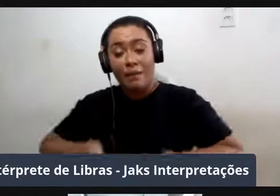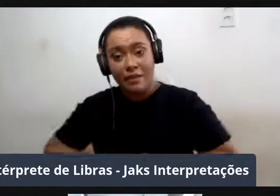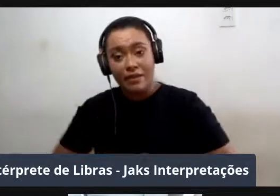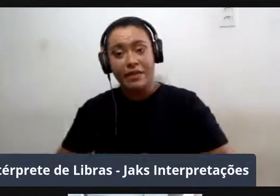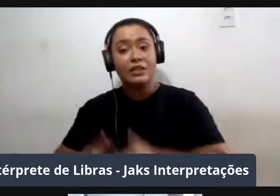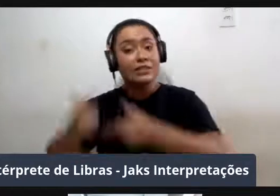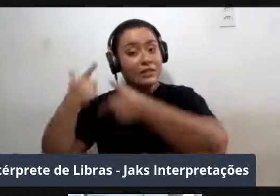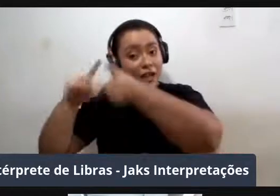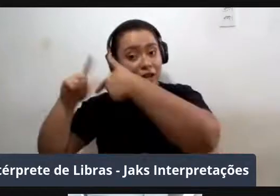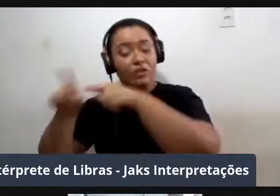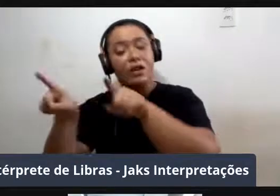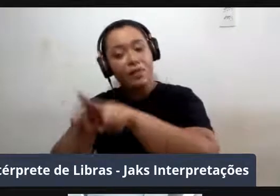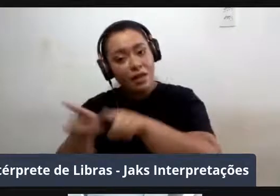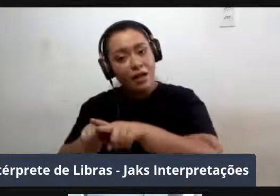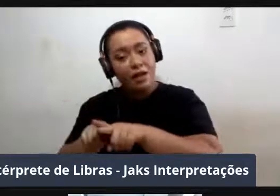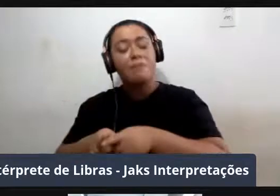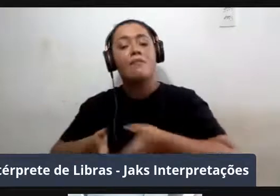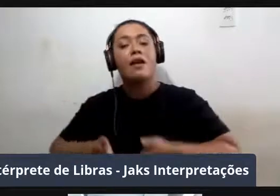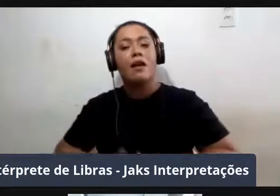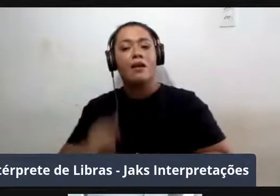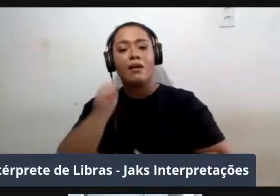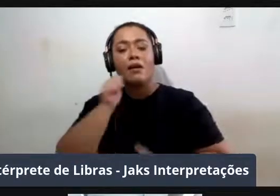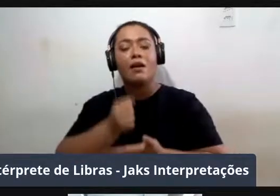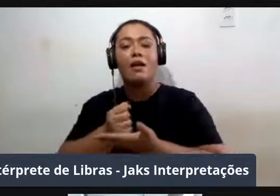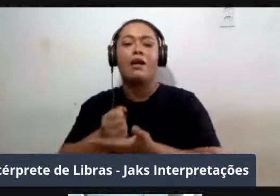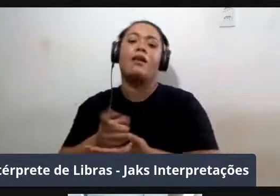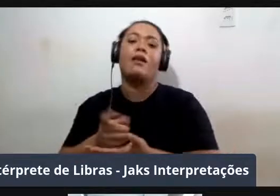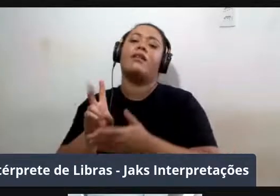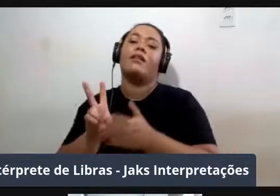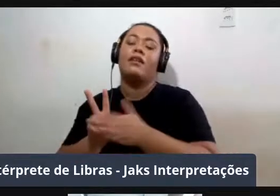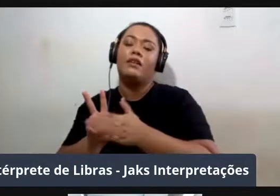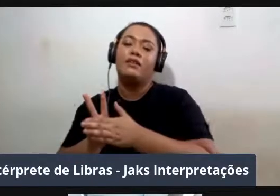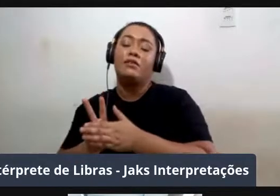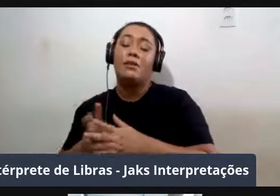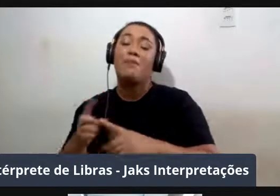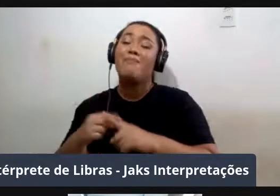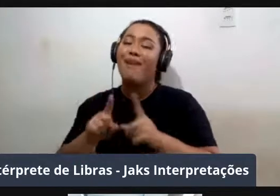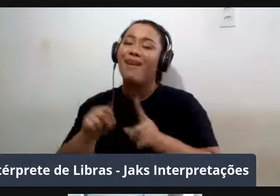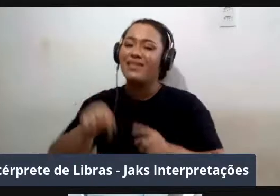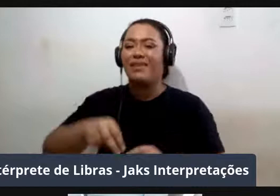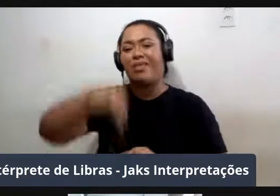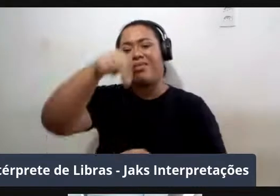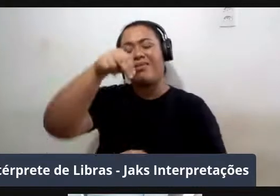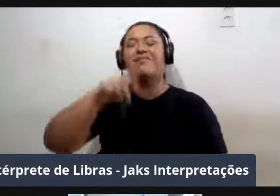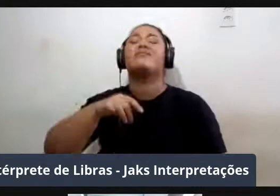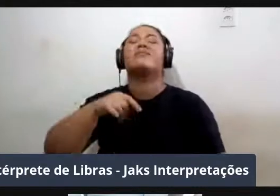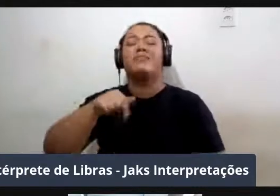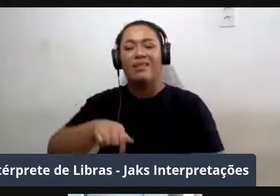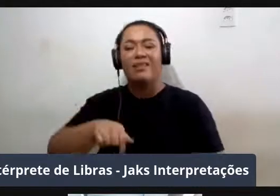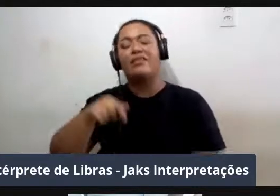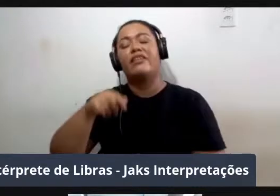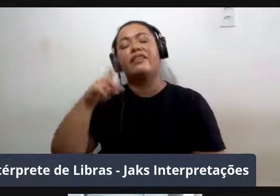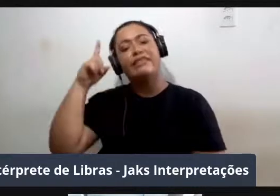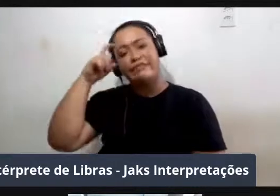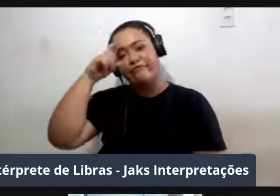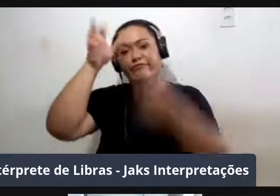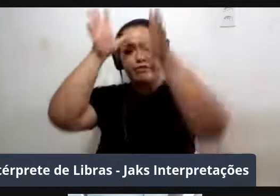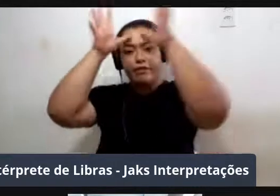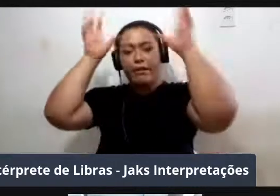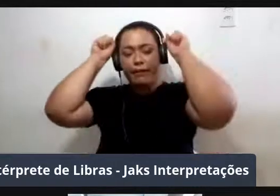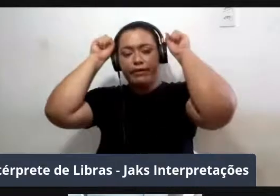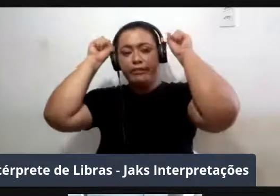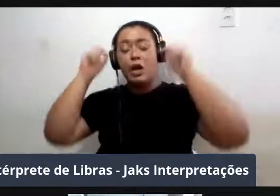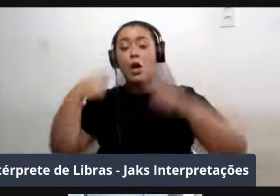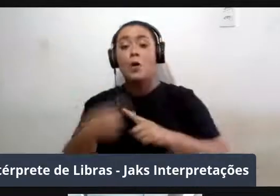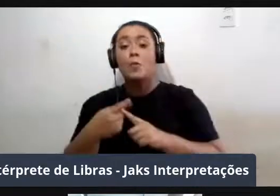conhecimento. Mas aqui é difícil, porque é assim, 3 dias viajando de barco, né? De